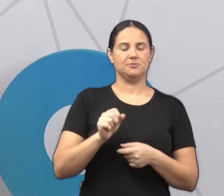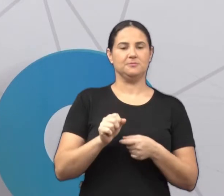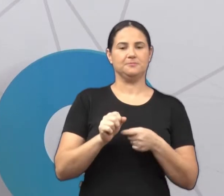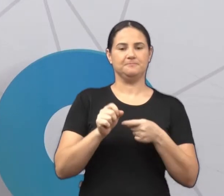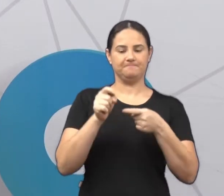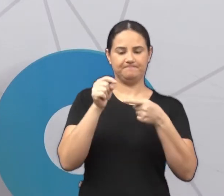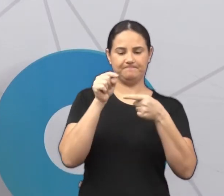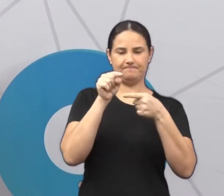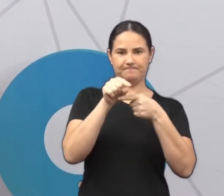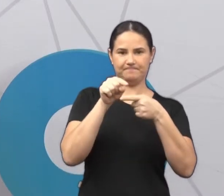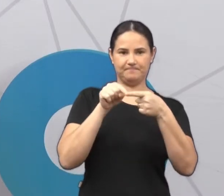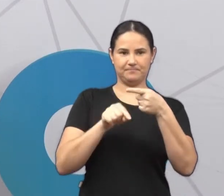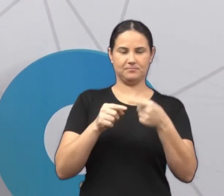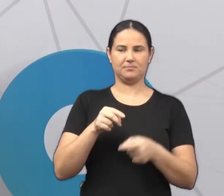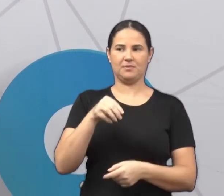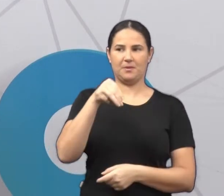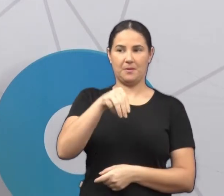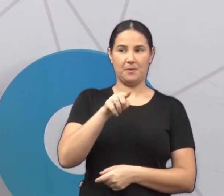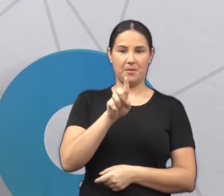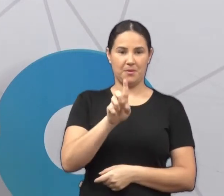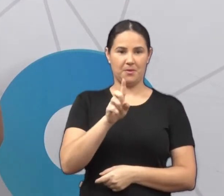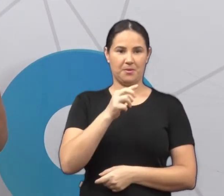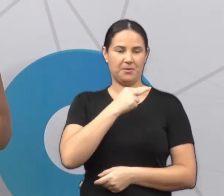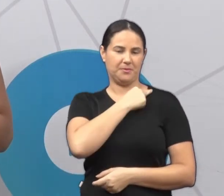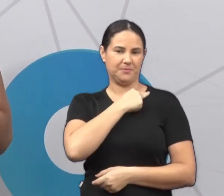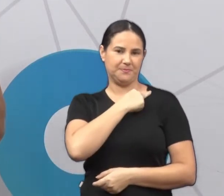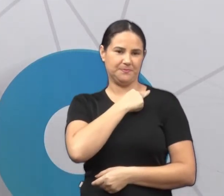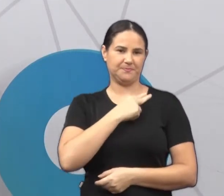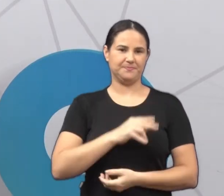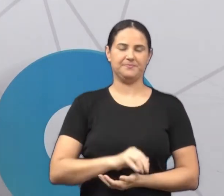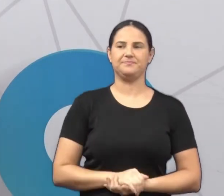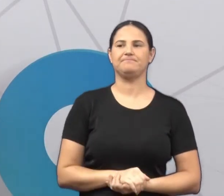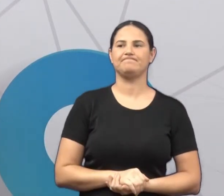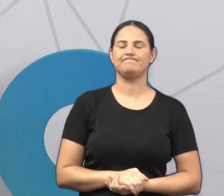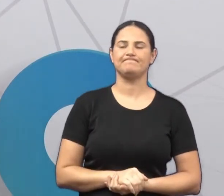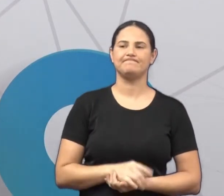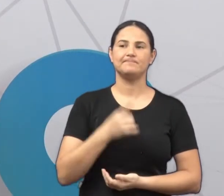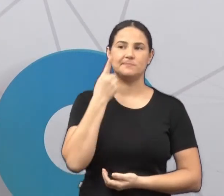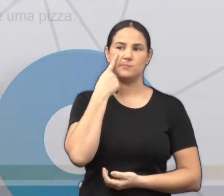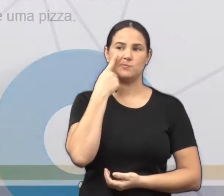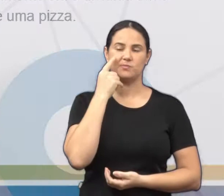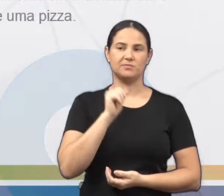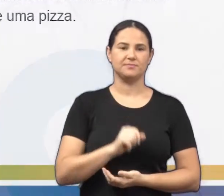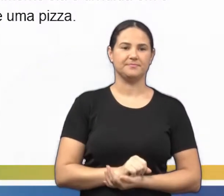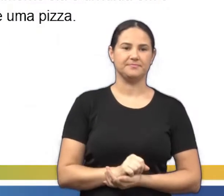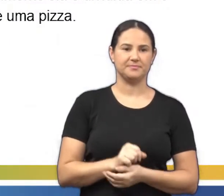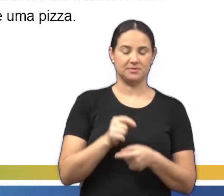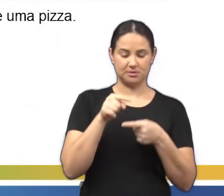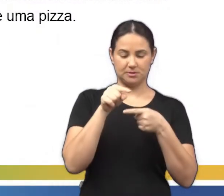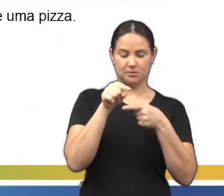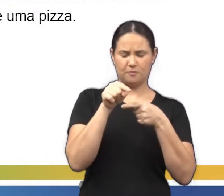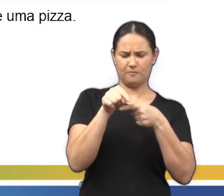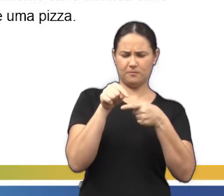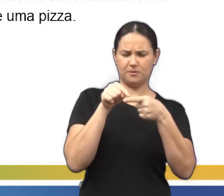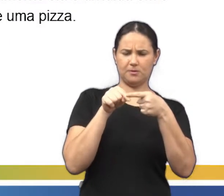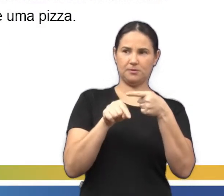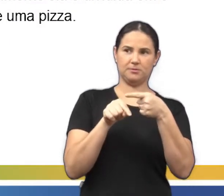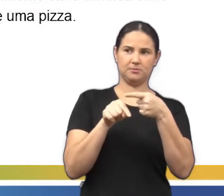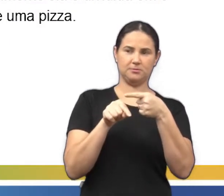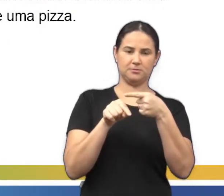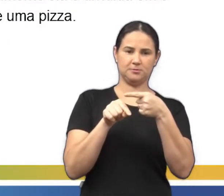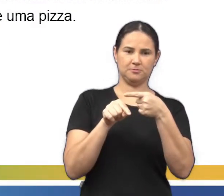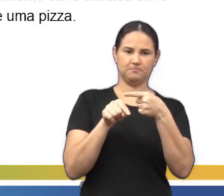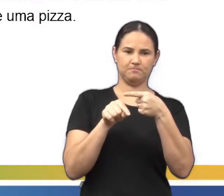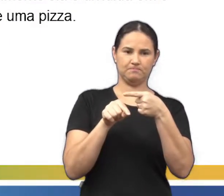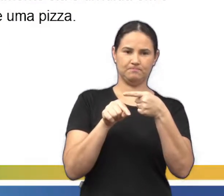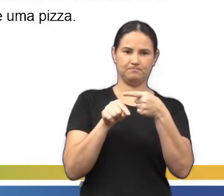Do módulo 1 do EJA Ensino Médio. Vamos lá para a tela. Fração. Fração é a forma